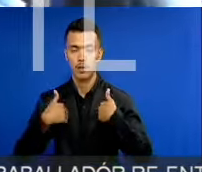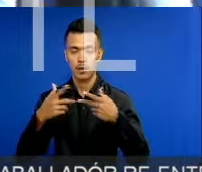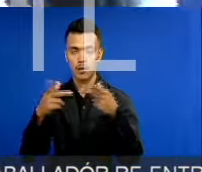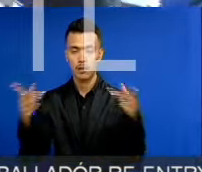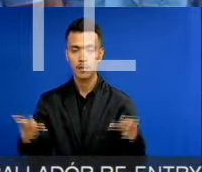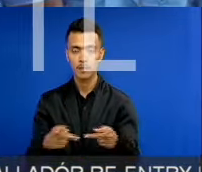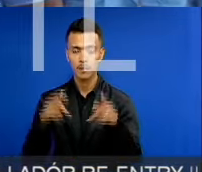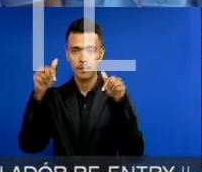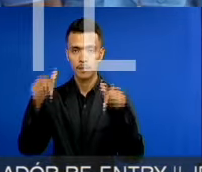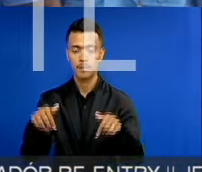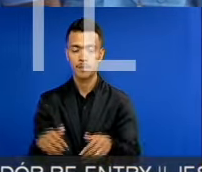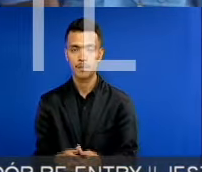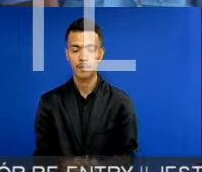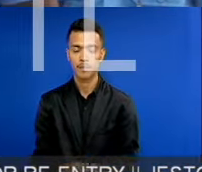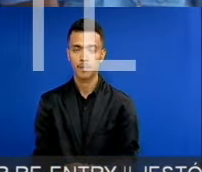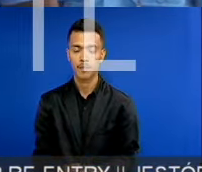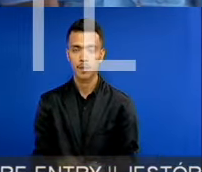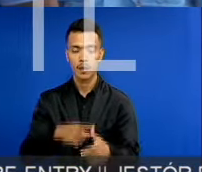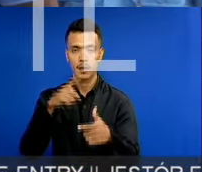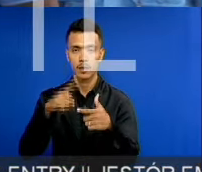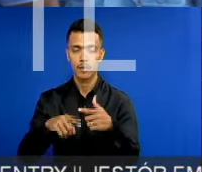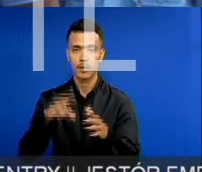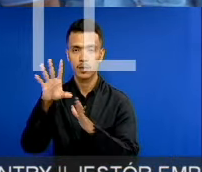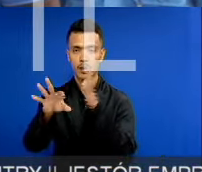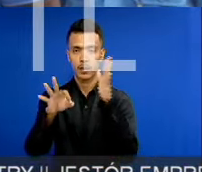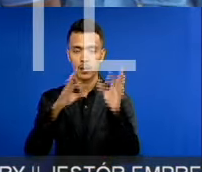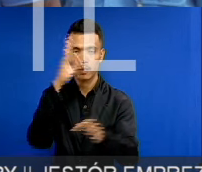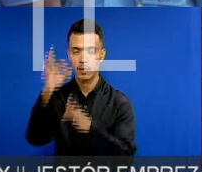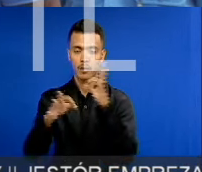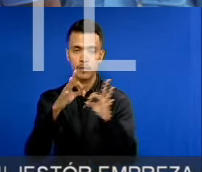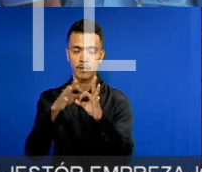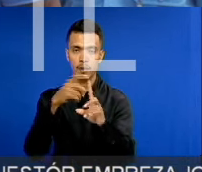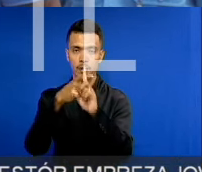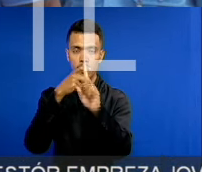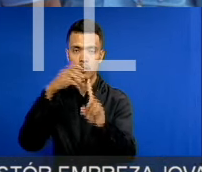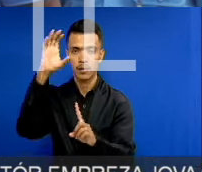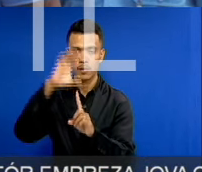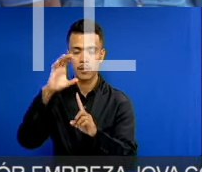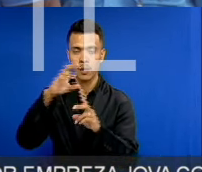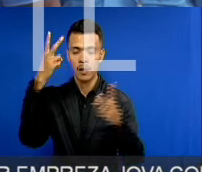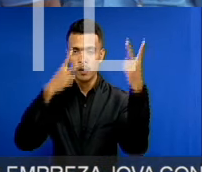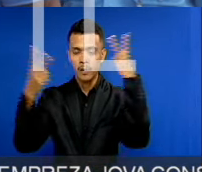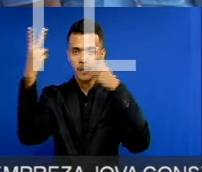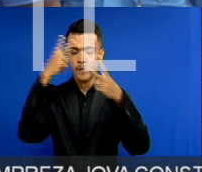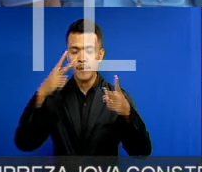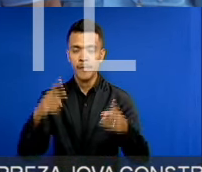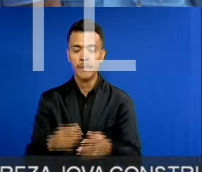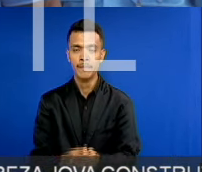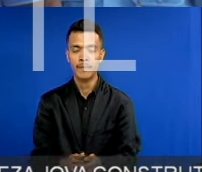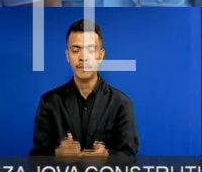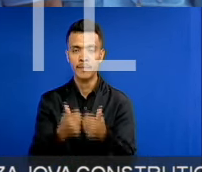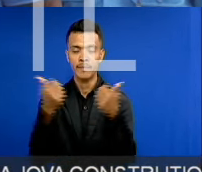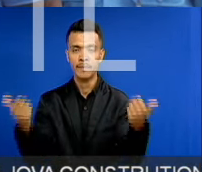refere. Depois de hau etantia confiança de nosso comando, depois hau ba visita tia Batucarbau, Batulari,